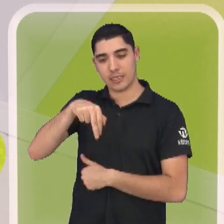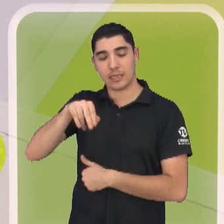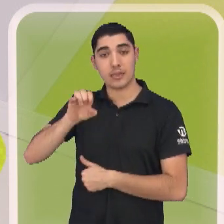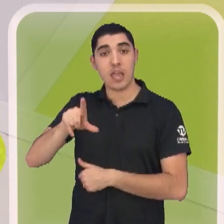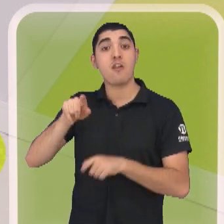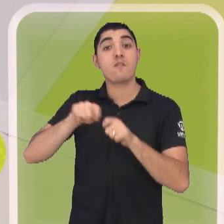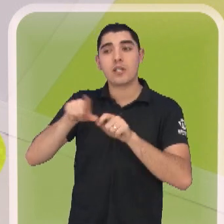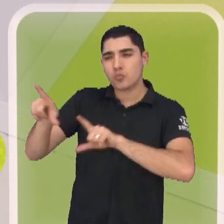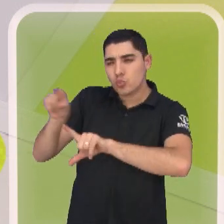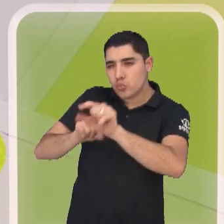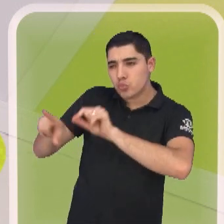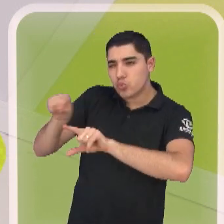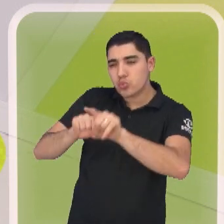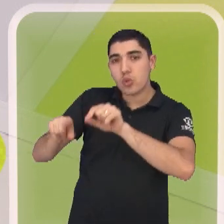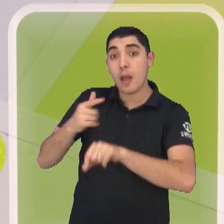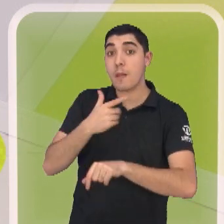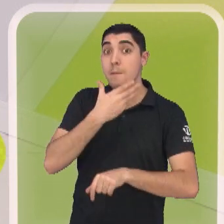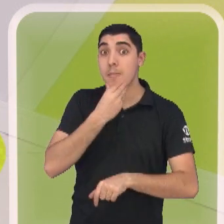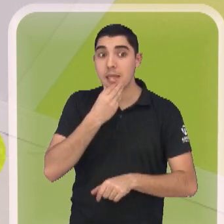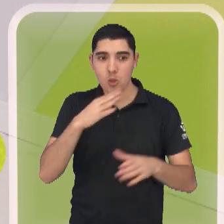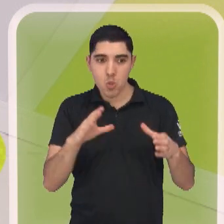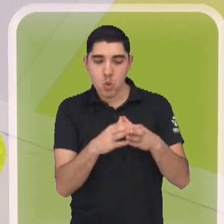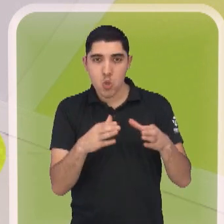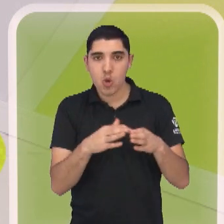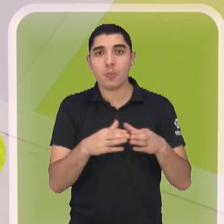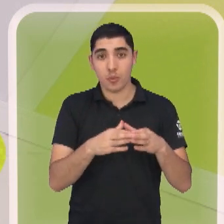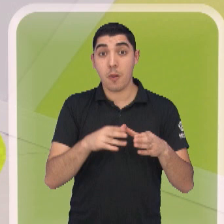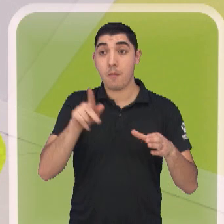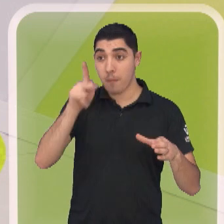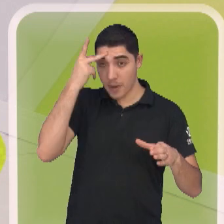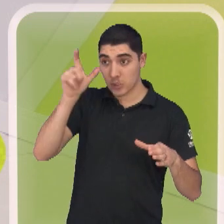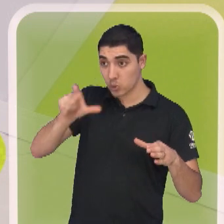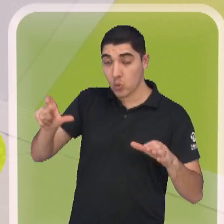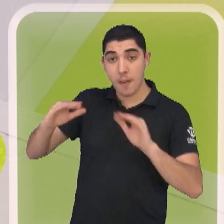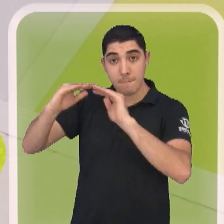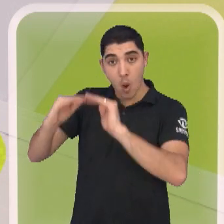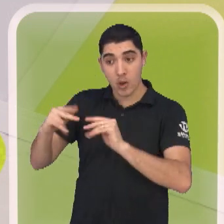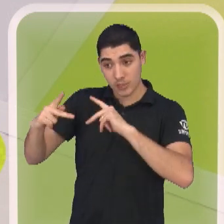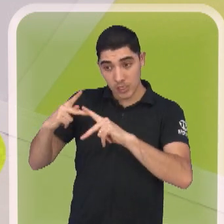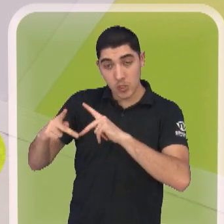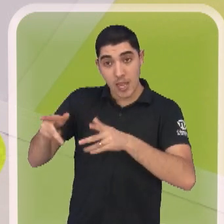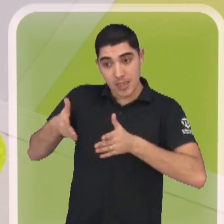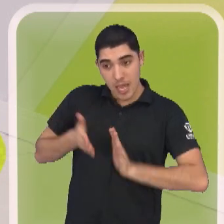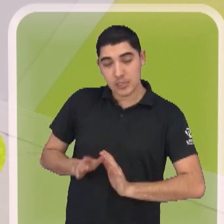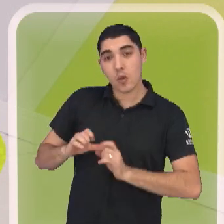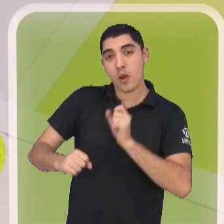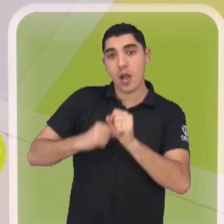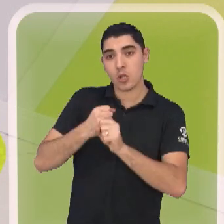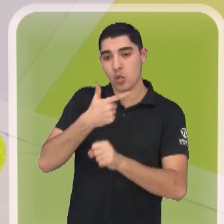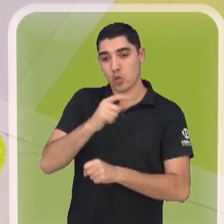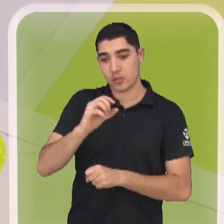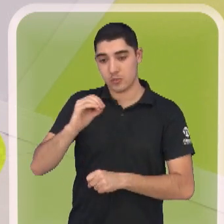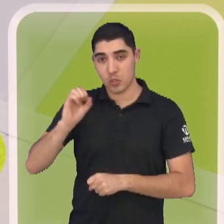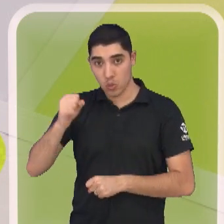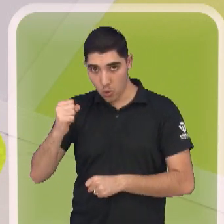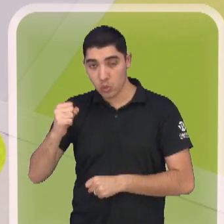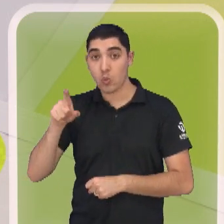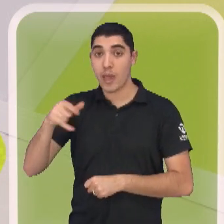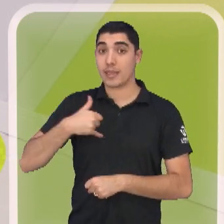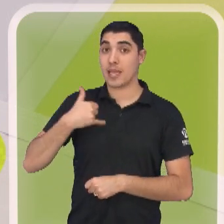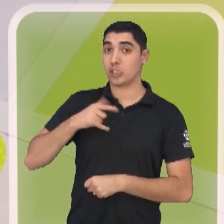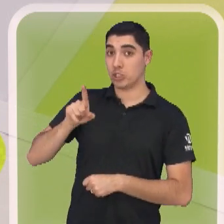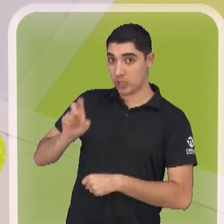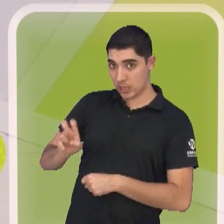de basquete masculino a seletiva é exclusiva para moradores de São José nascido entre os anos de 2008 que é a categoria